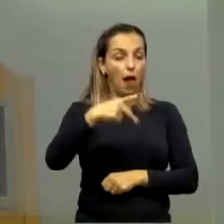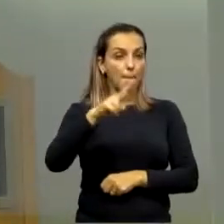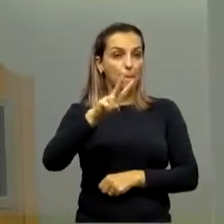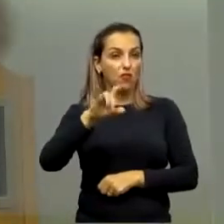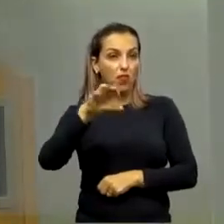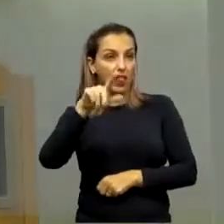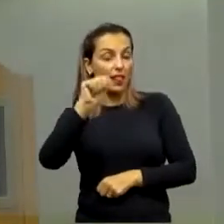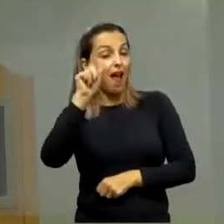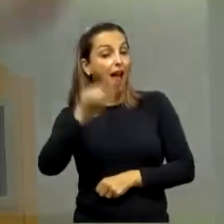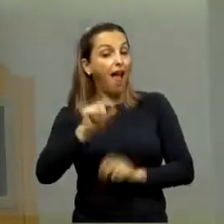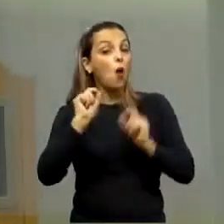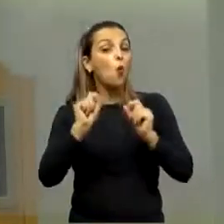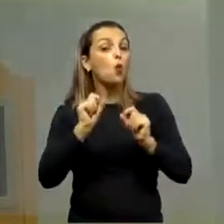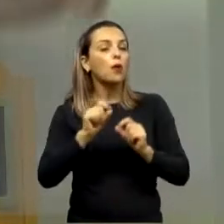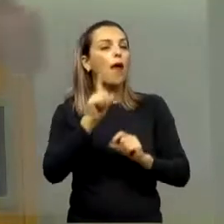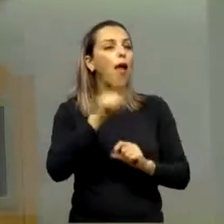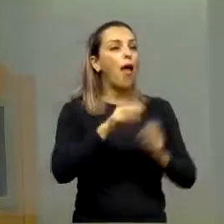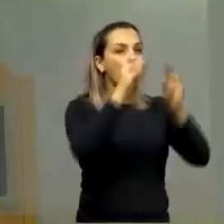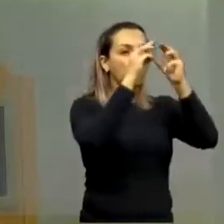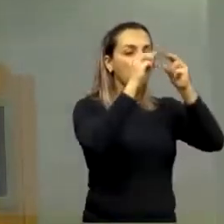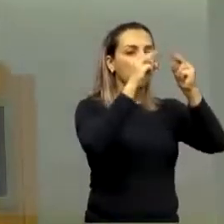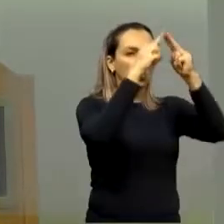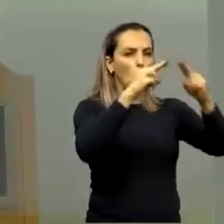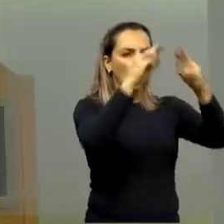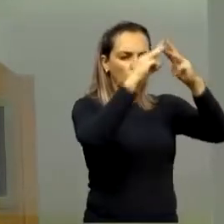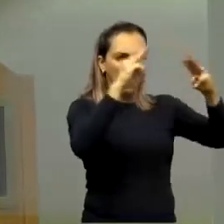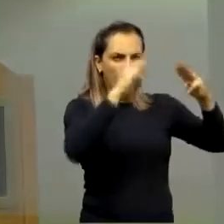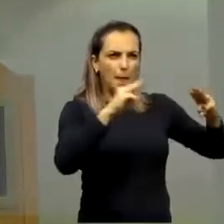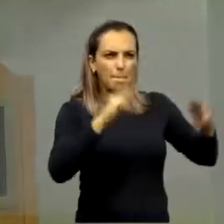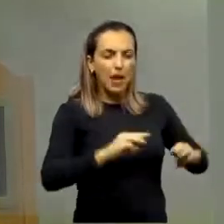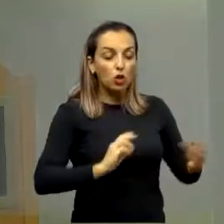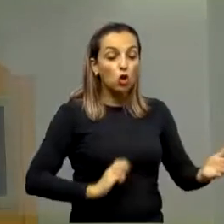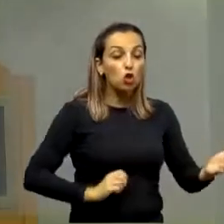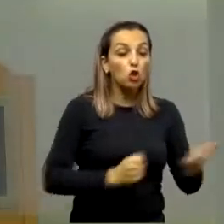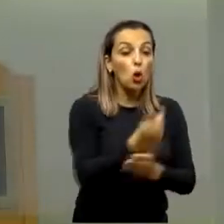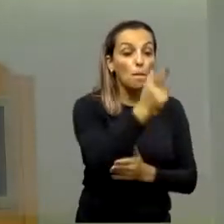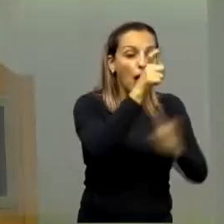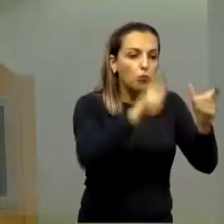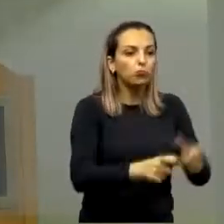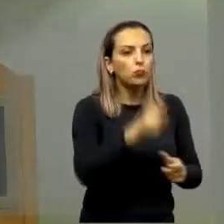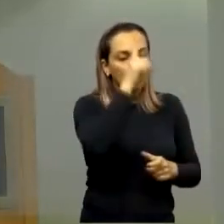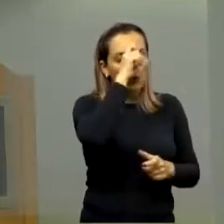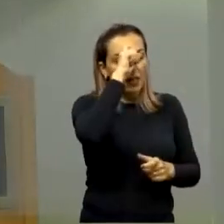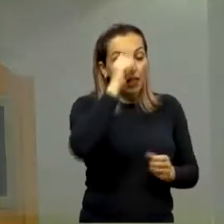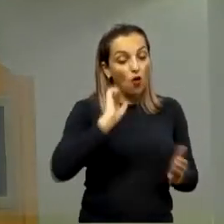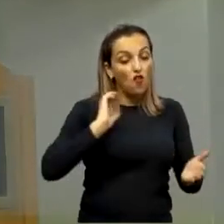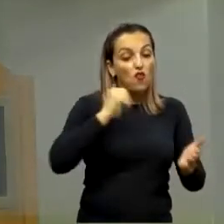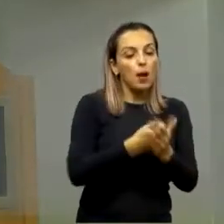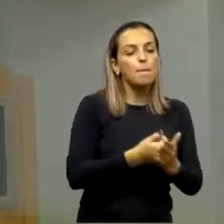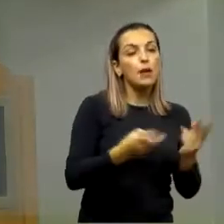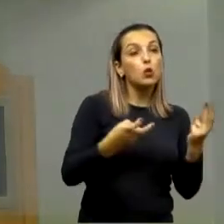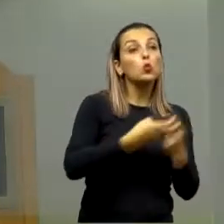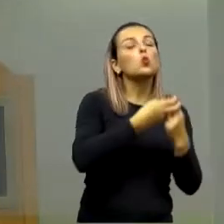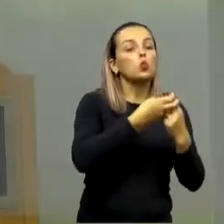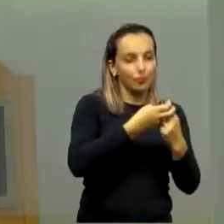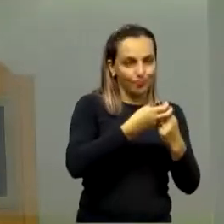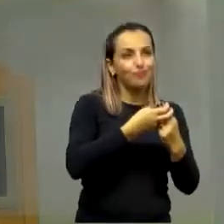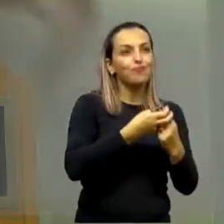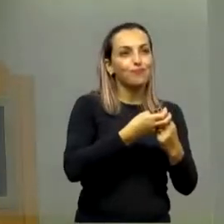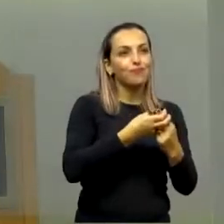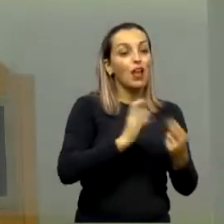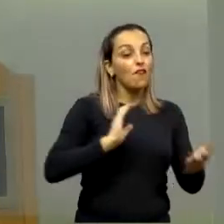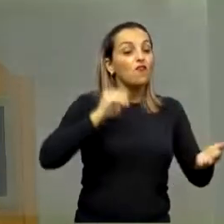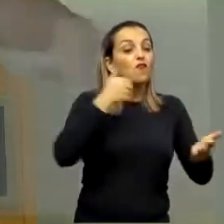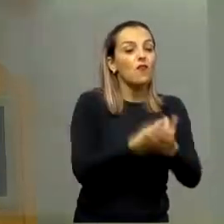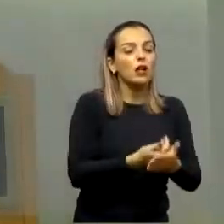provedora de São Francisco da Unimed para fora comprar Hospital dessa magnitude o investimento do Sul senhoras e senhores que a gente